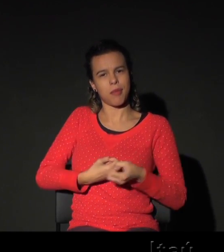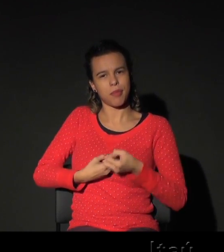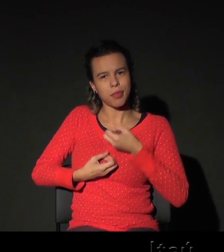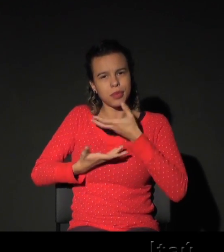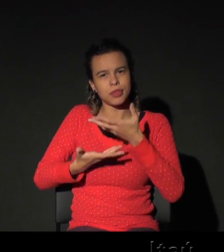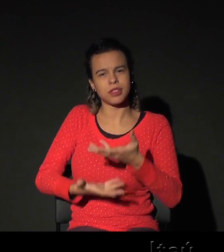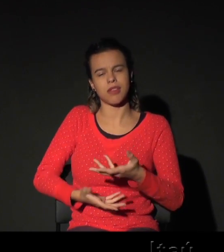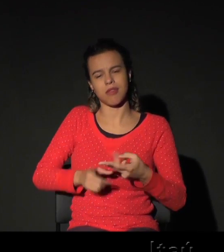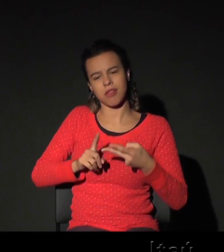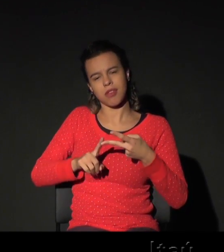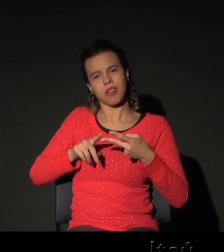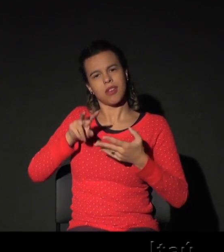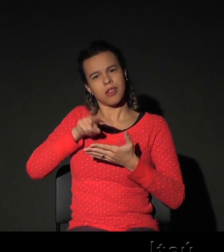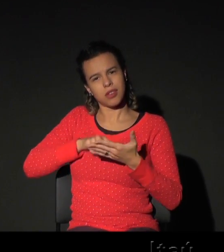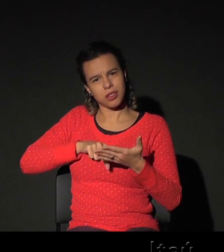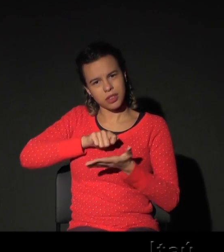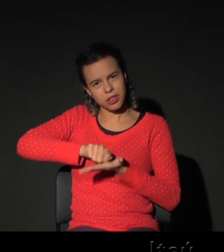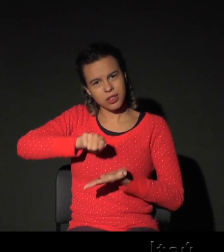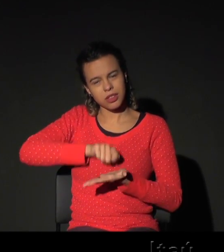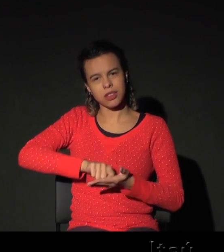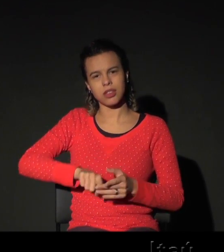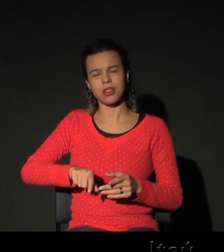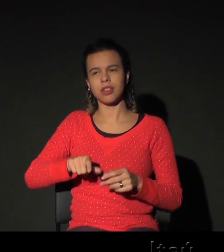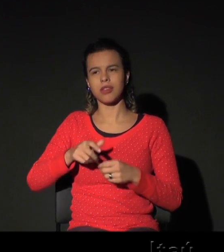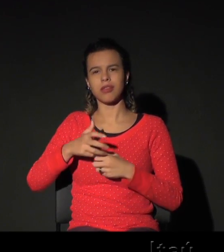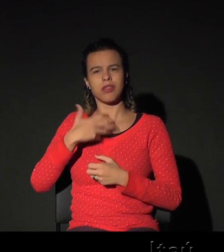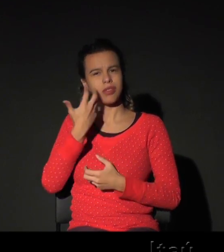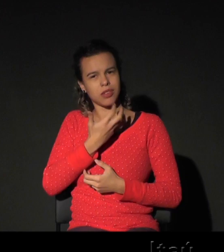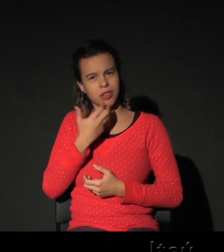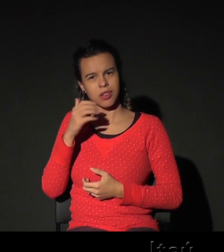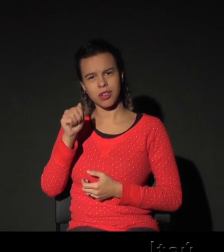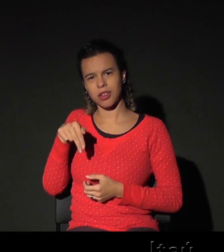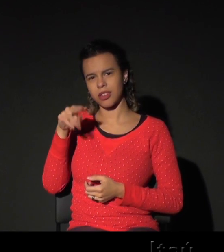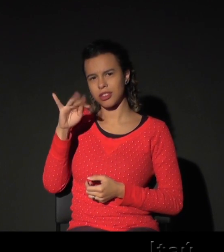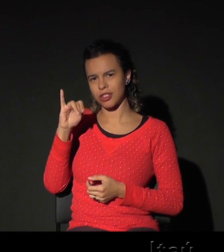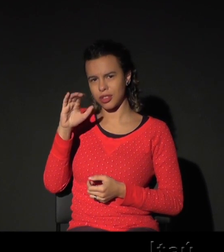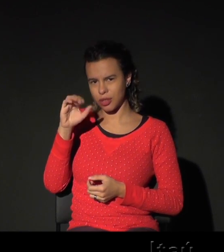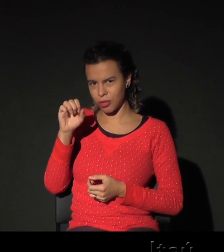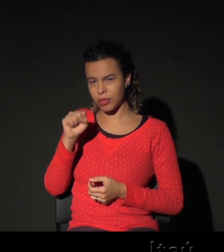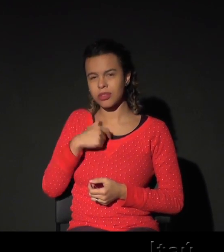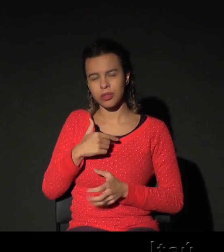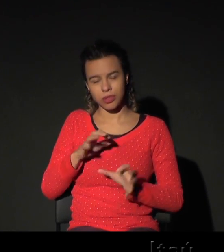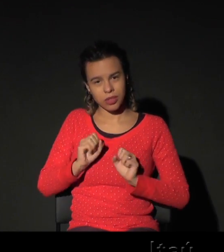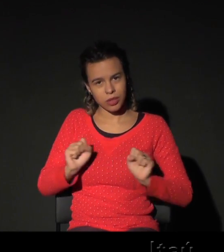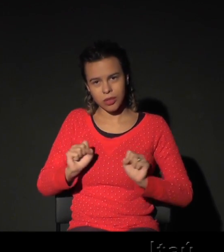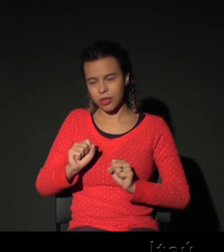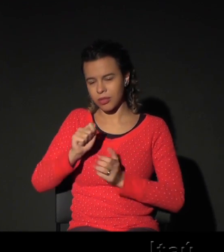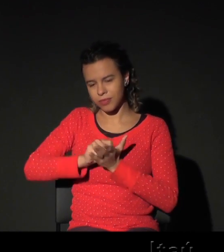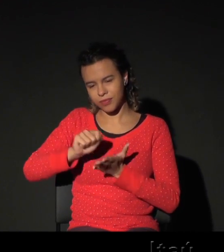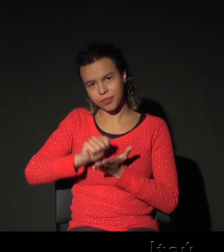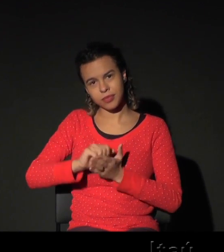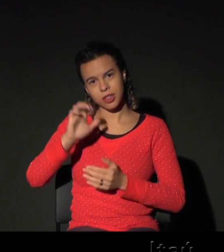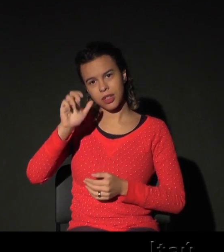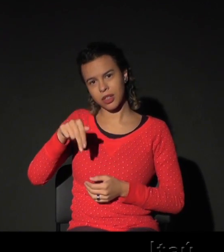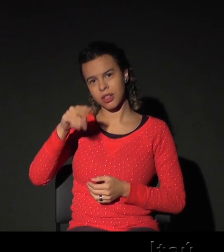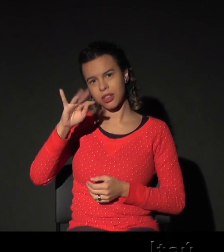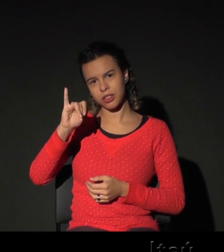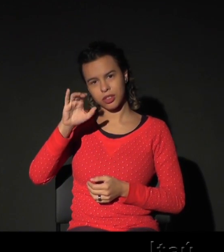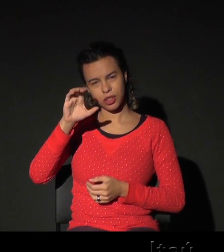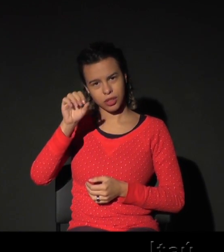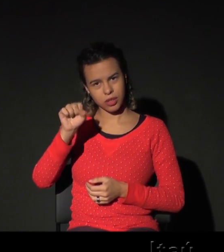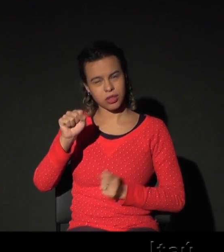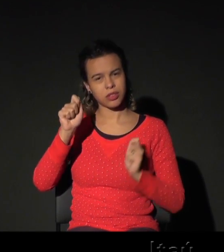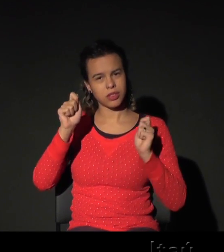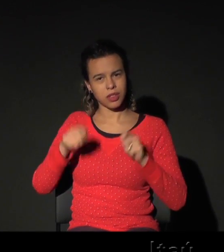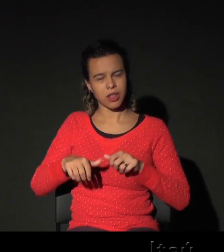poesia e através da literatura e dos Cânticos que é o que eu gosto de fazer né os cânticos que a gente